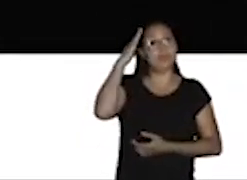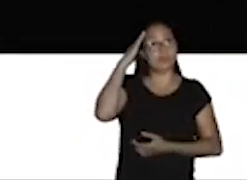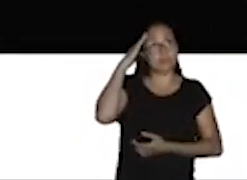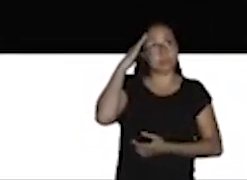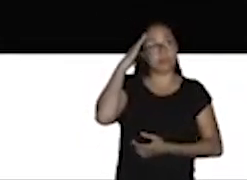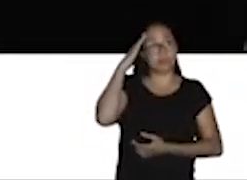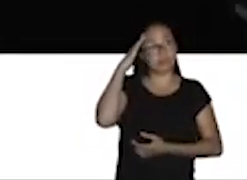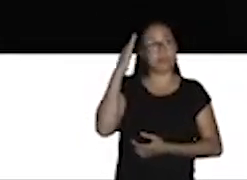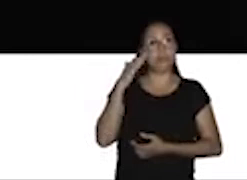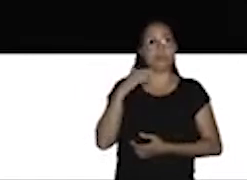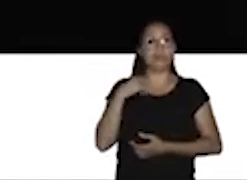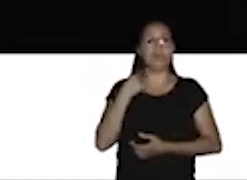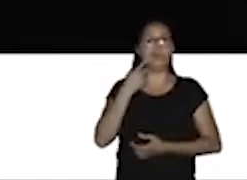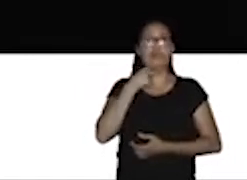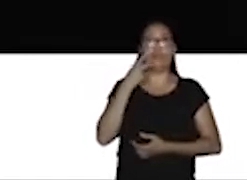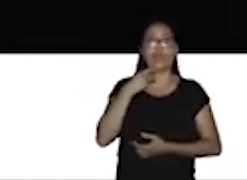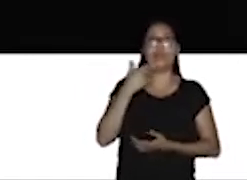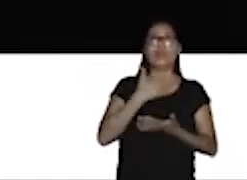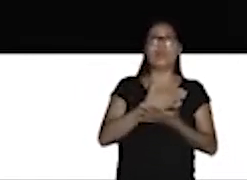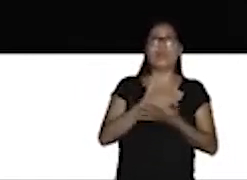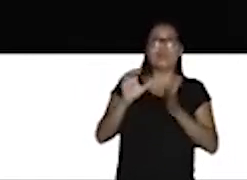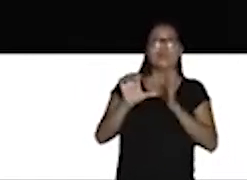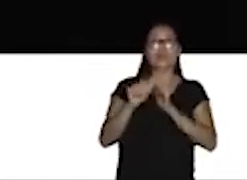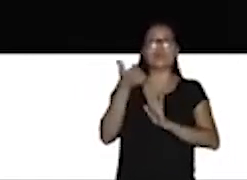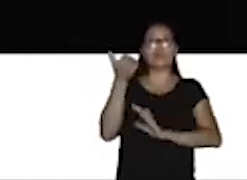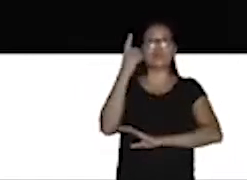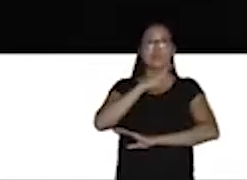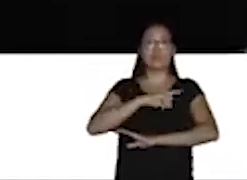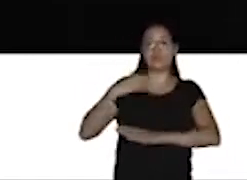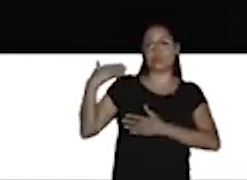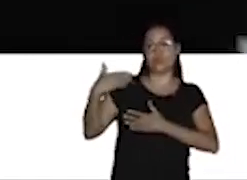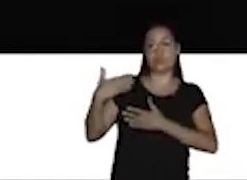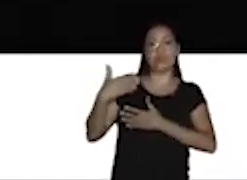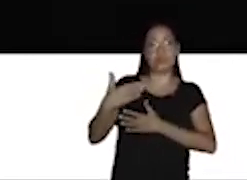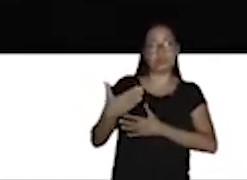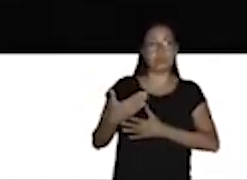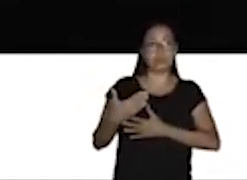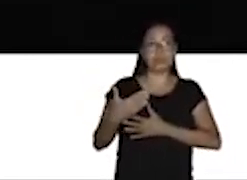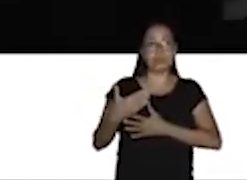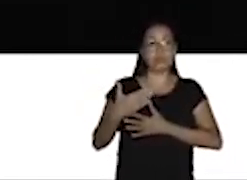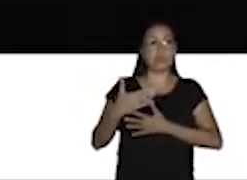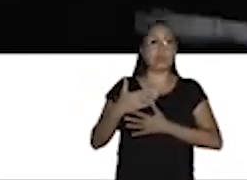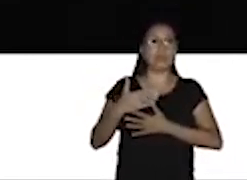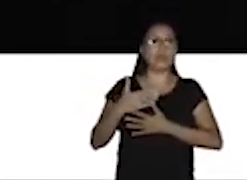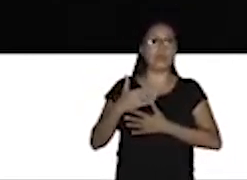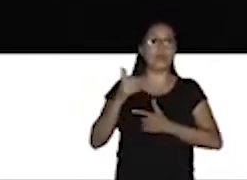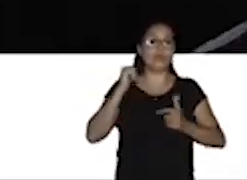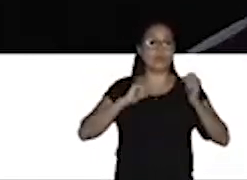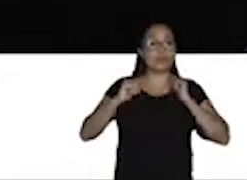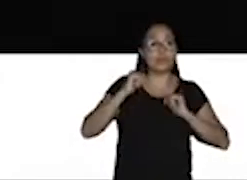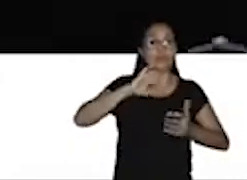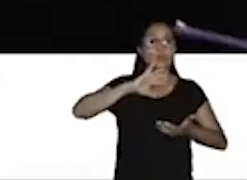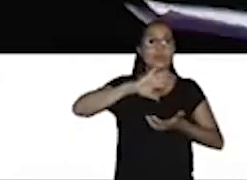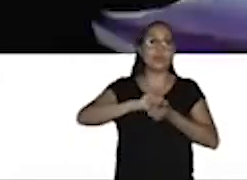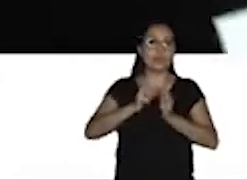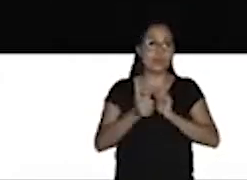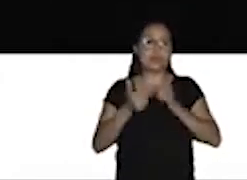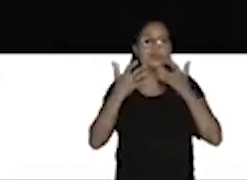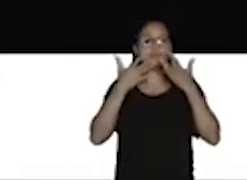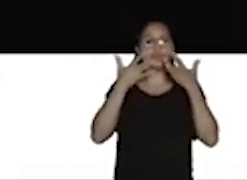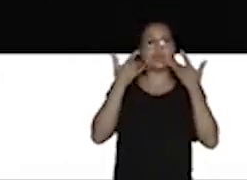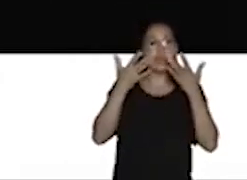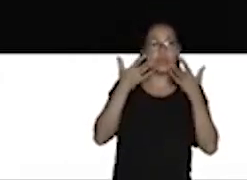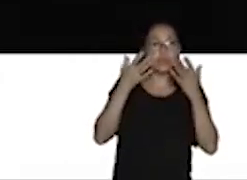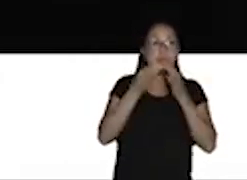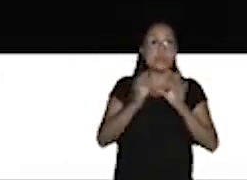o quanto, eu falei isso desde o primeiro dia, o quanto a arte salva, o quanto a arte é responsável pelo que a gente é